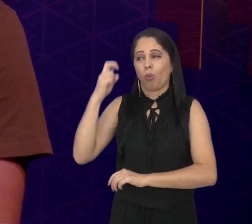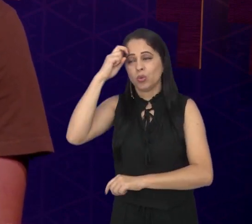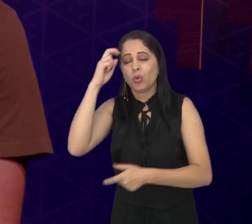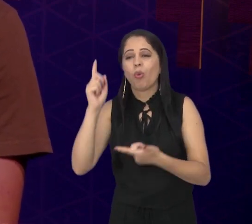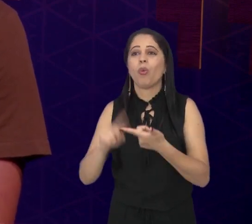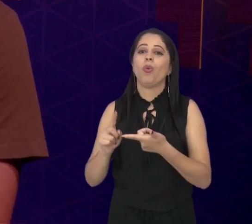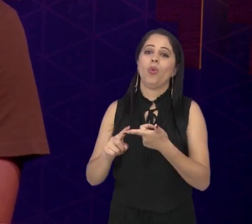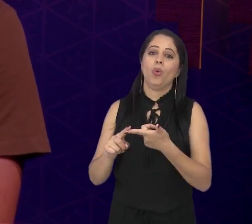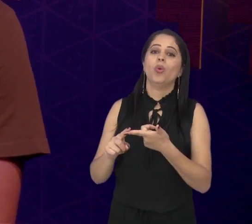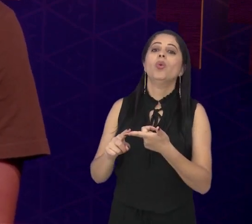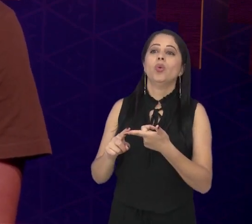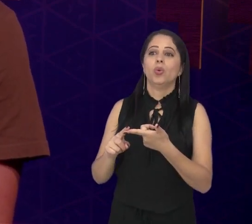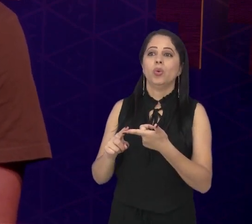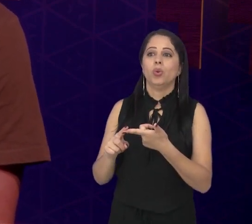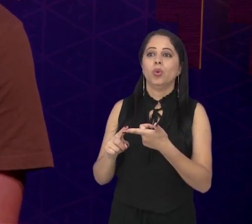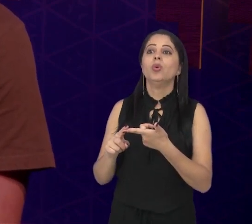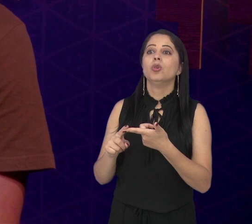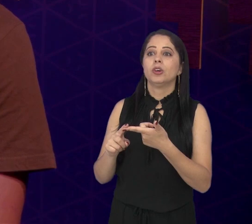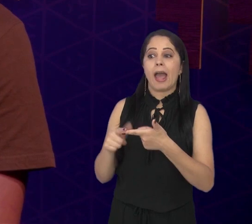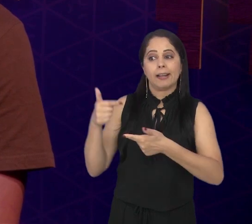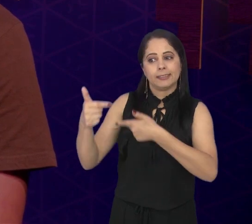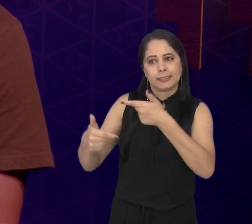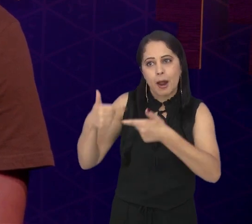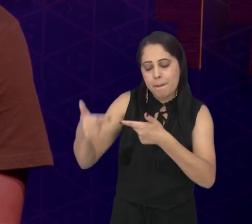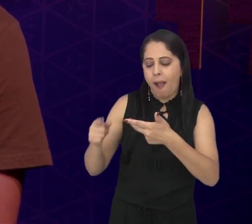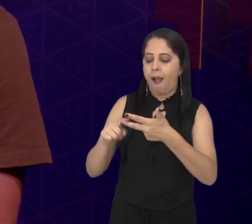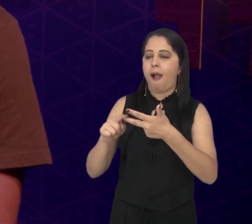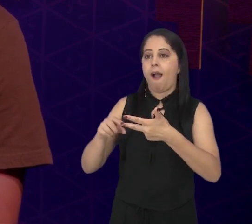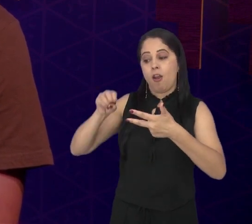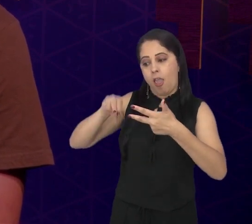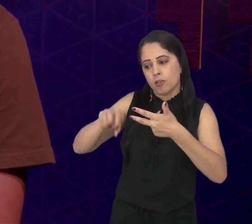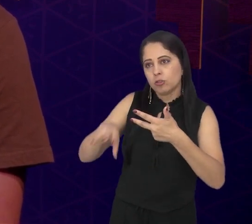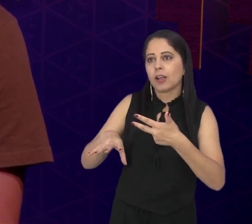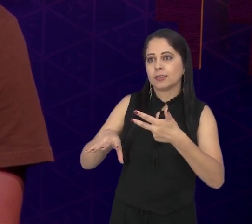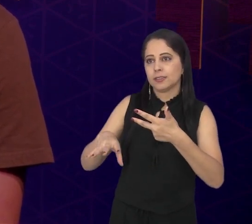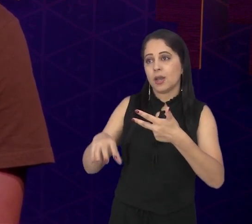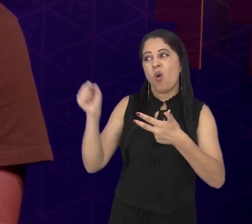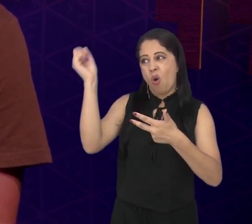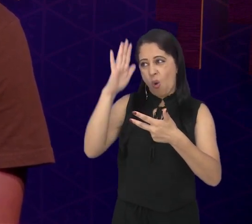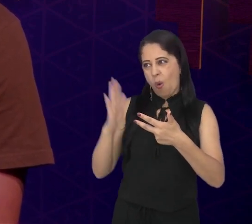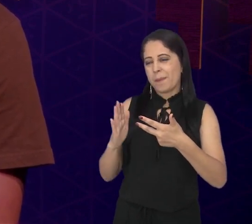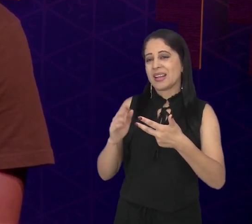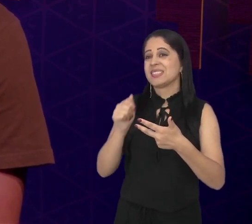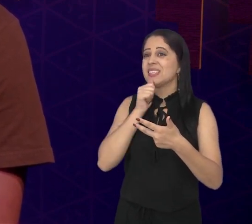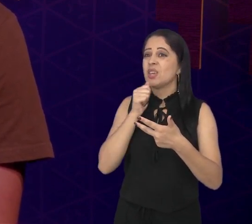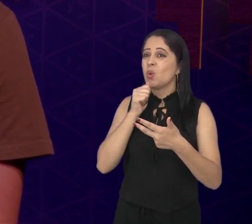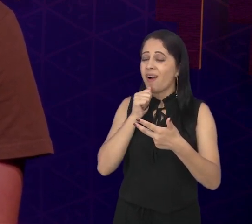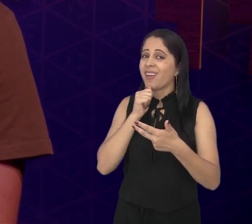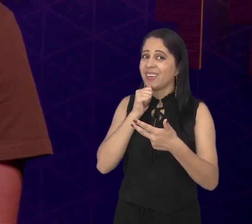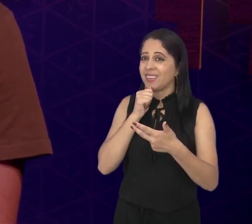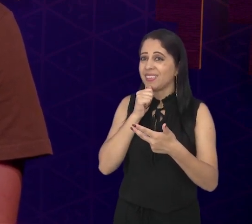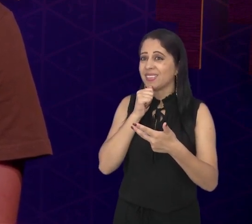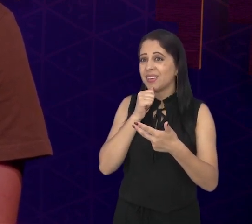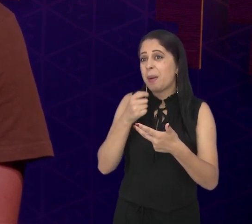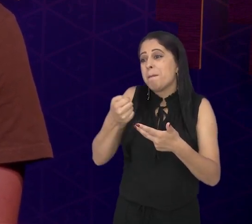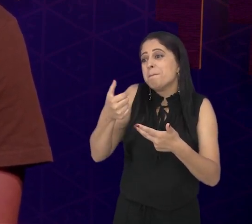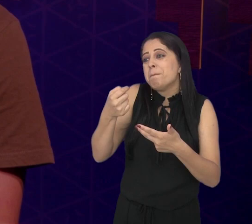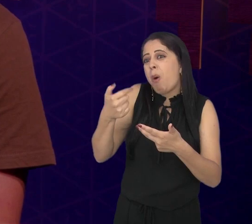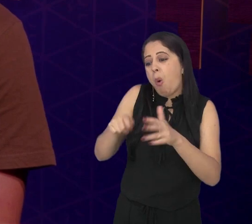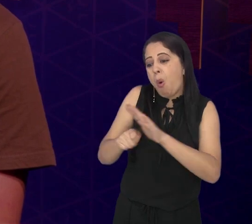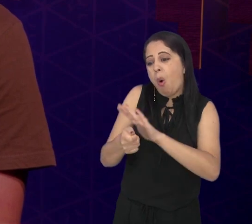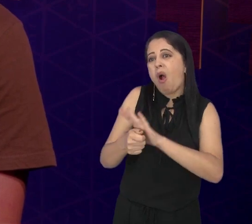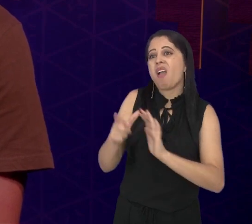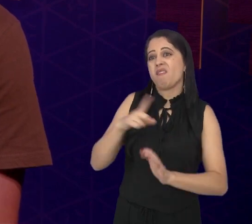cultura, em um bom ambiente de negócios, em educação, que a gente ainda tá um pouquinho atrás. É